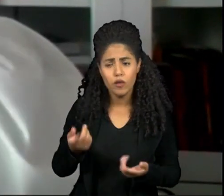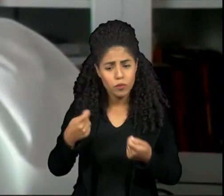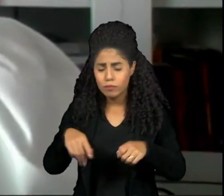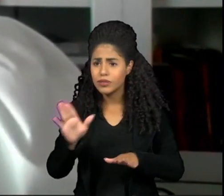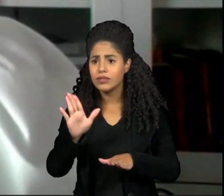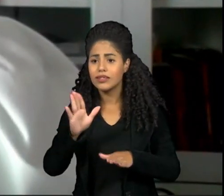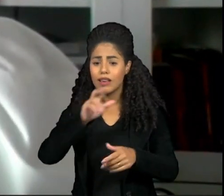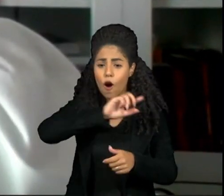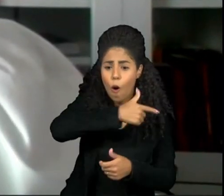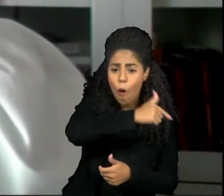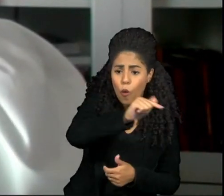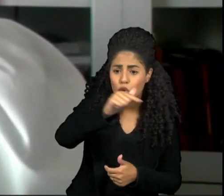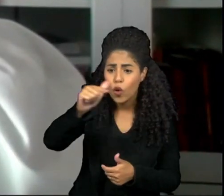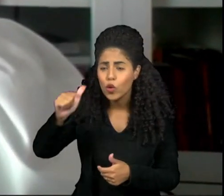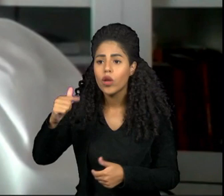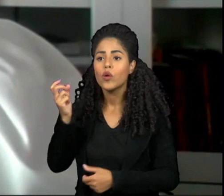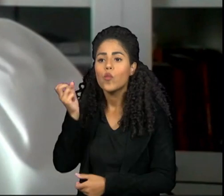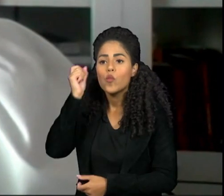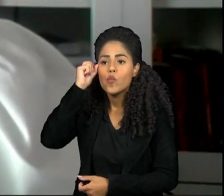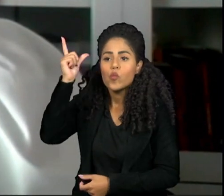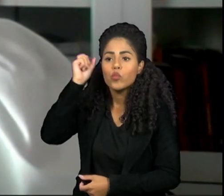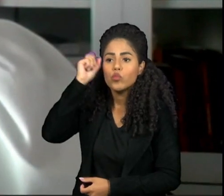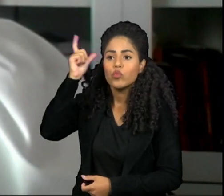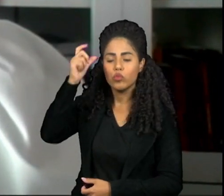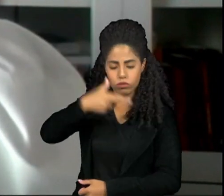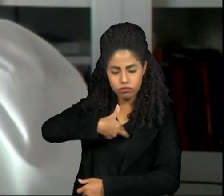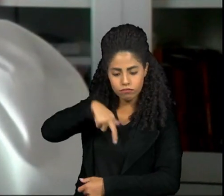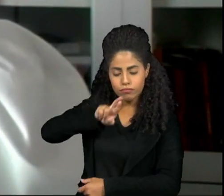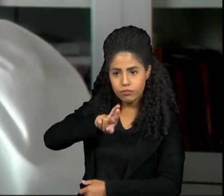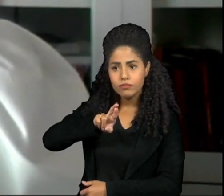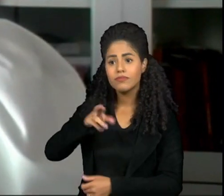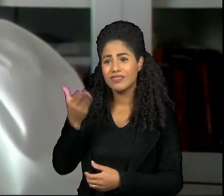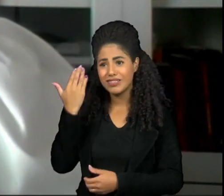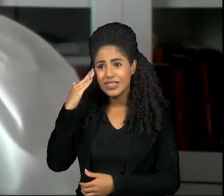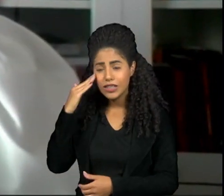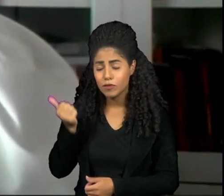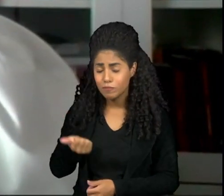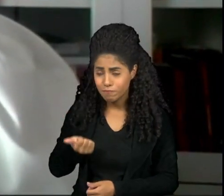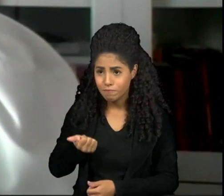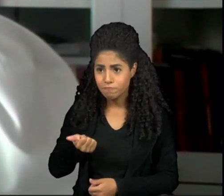Em várias outras culturas religiosas, isso não é necessário.